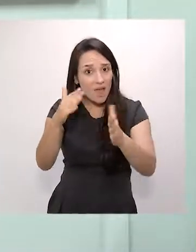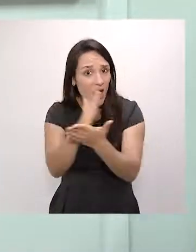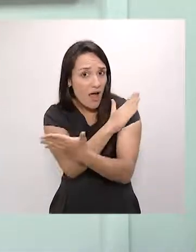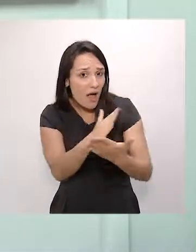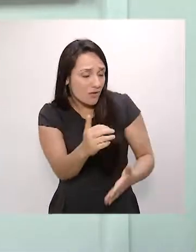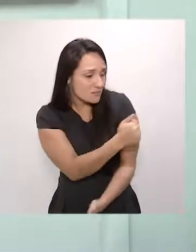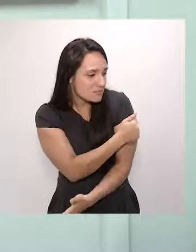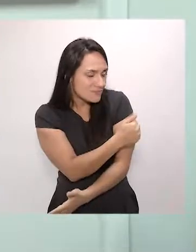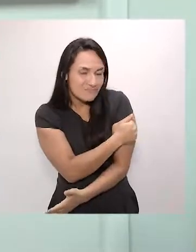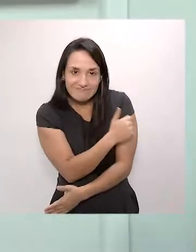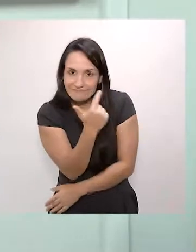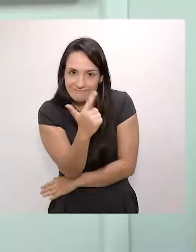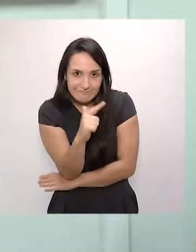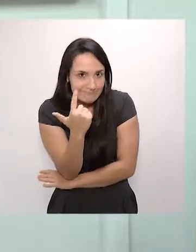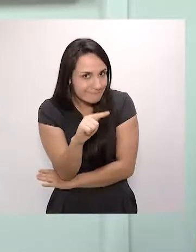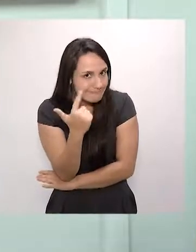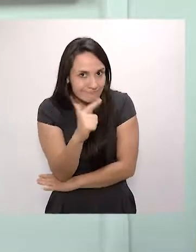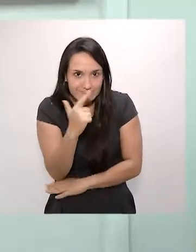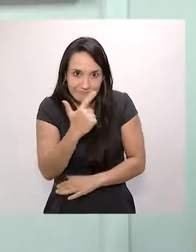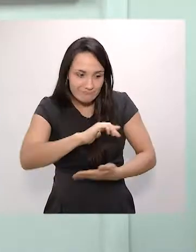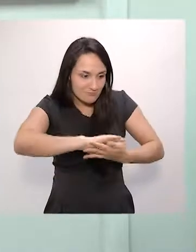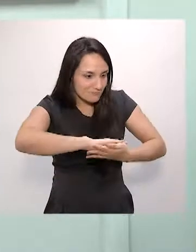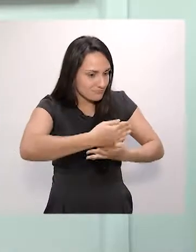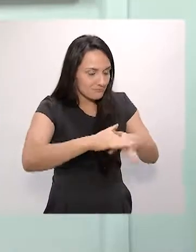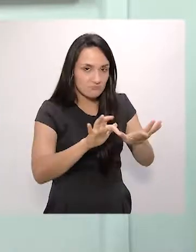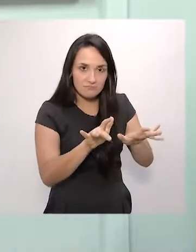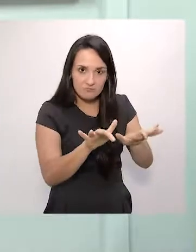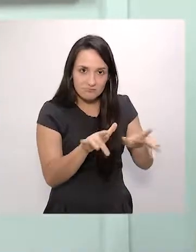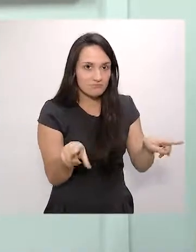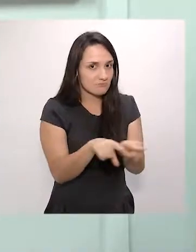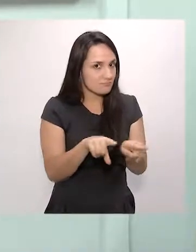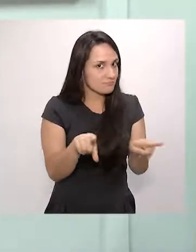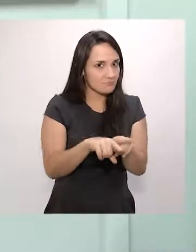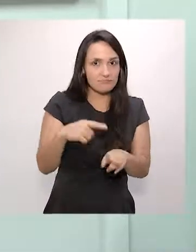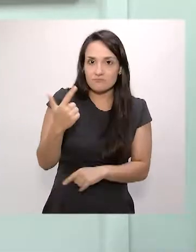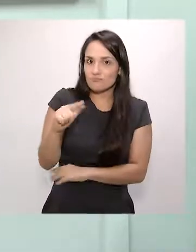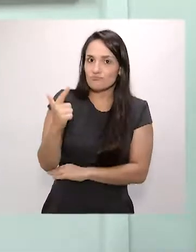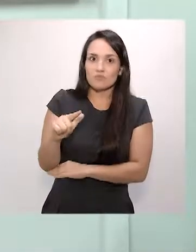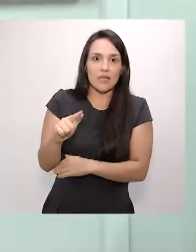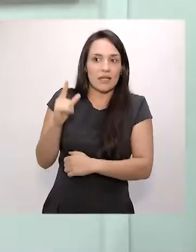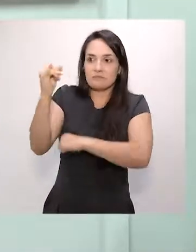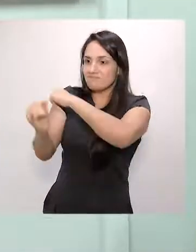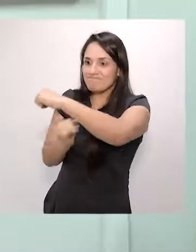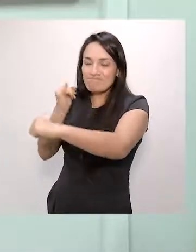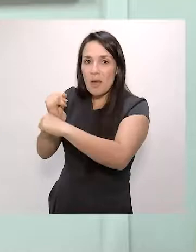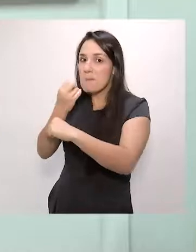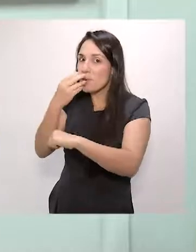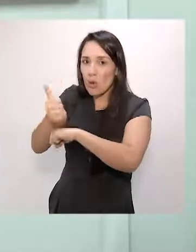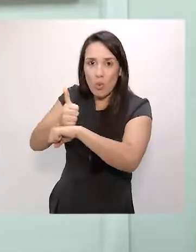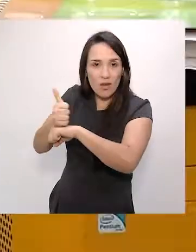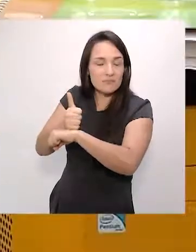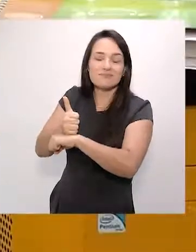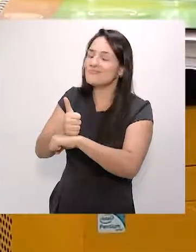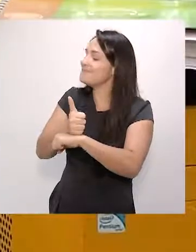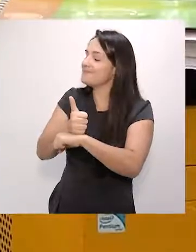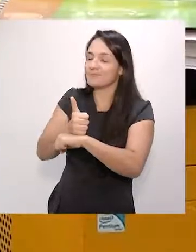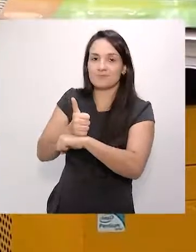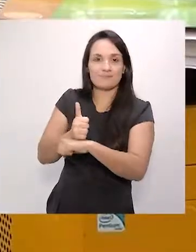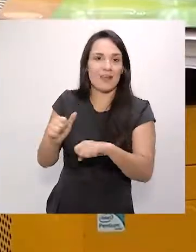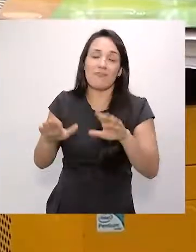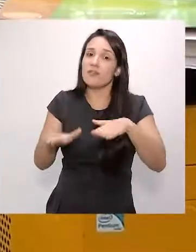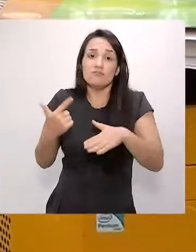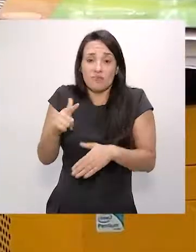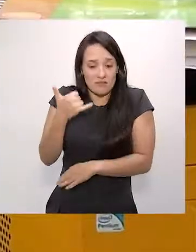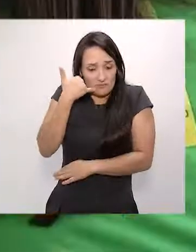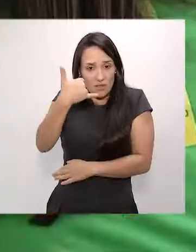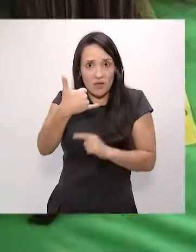não têm acesso aos computadores, à internet de qualidade,